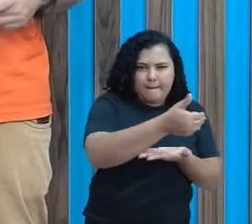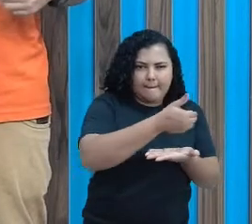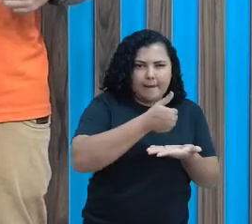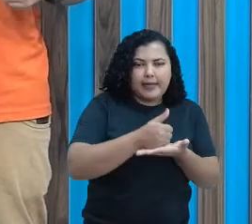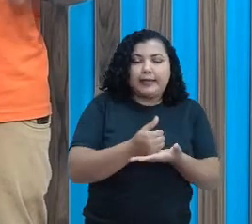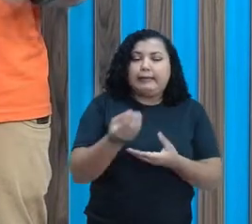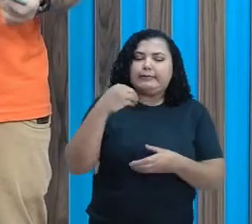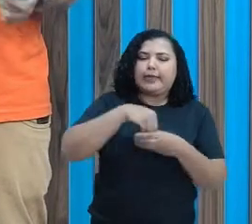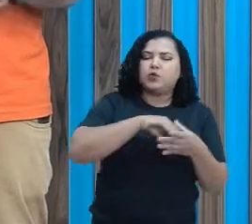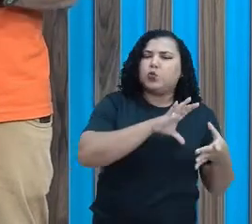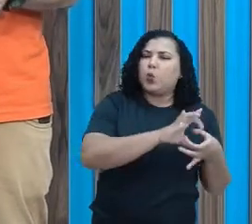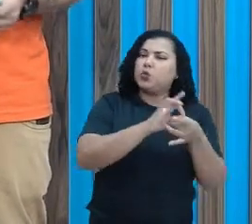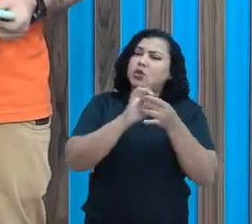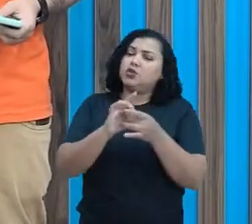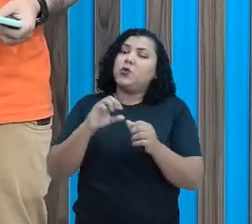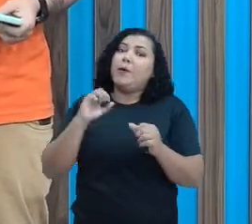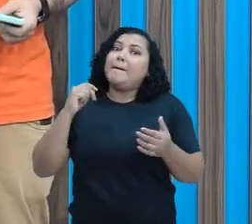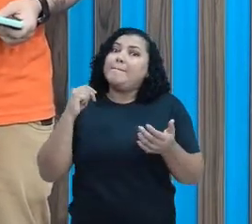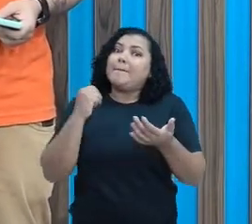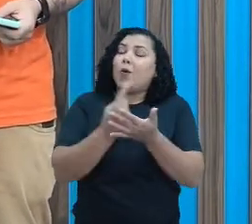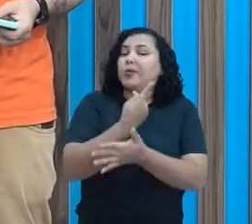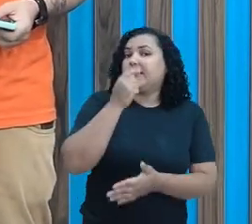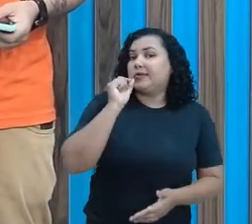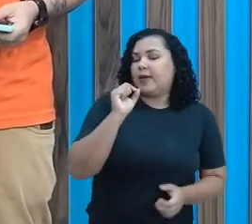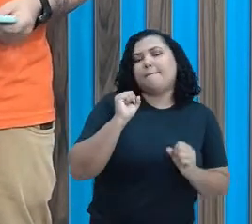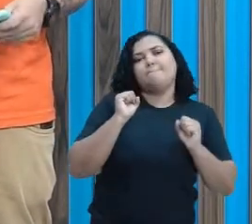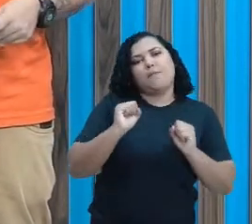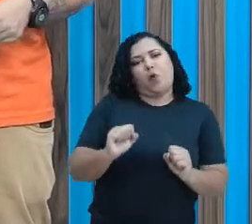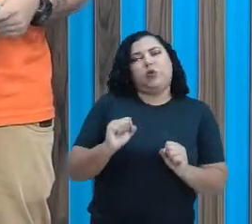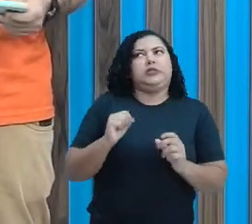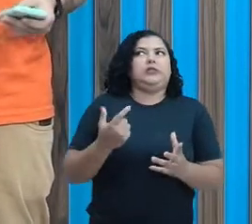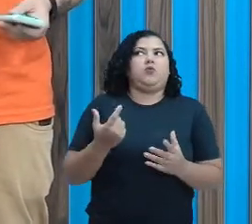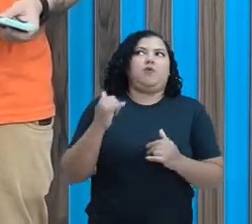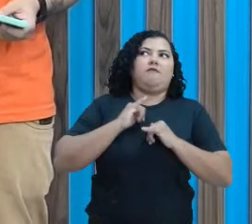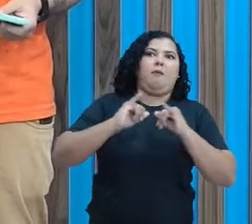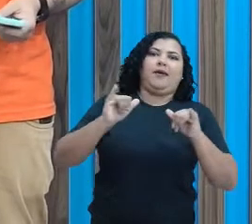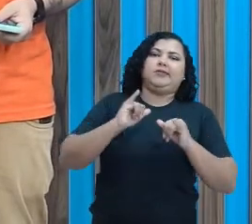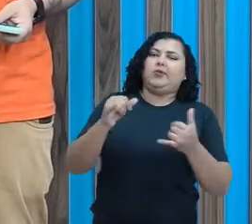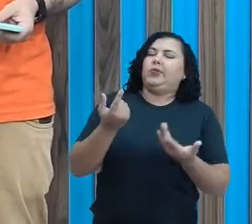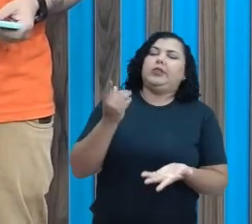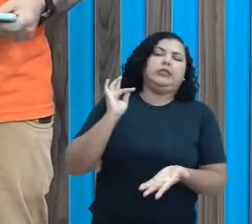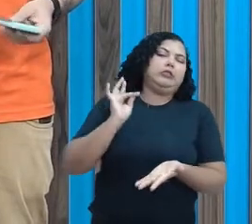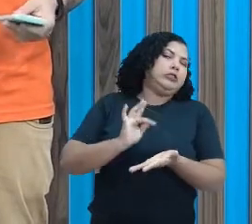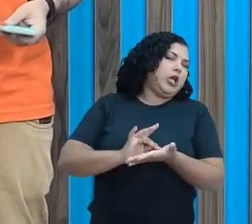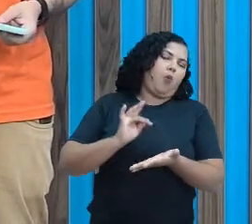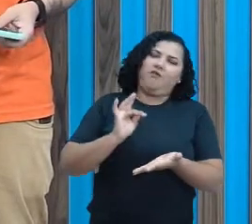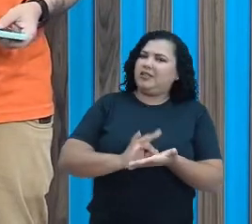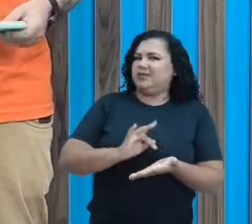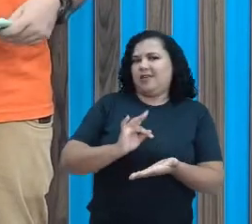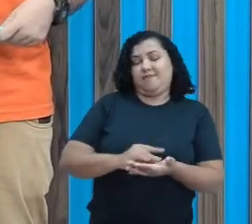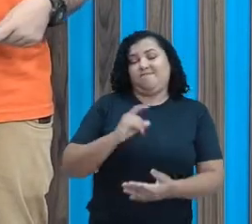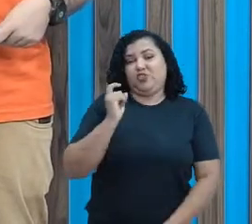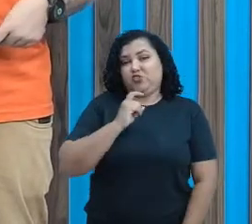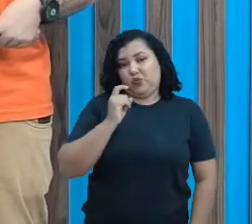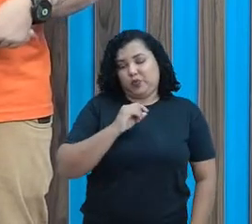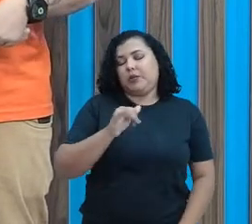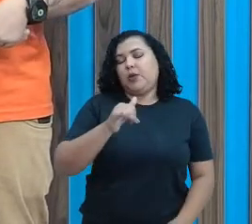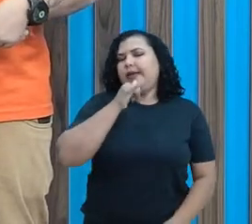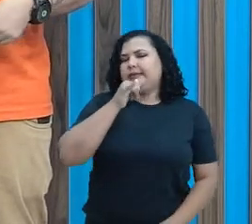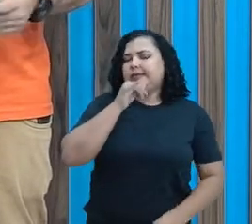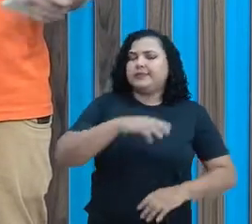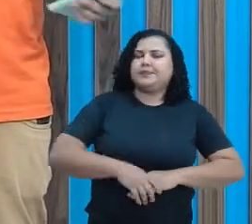muito real de acordo com aquela situação, tá certo? Um exemplo que você pode pegar numa situação vamos